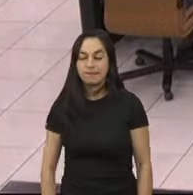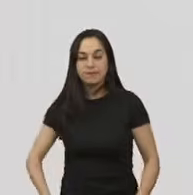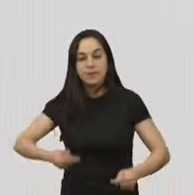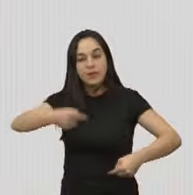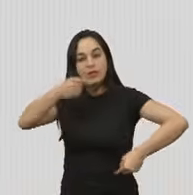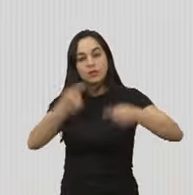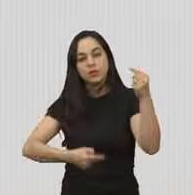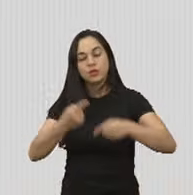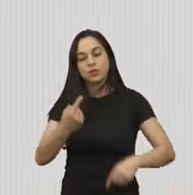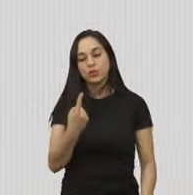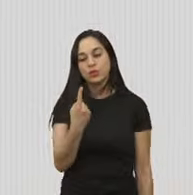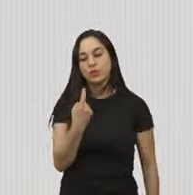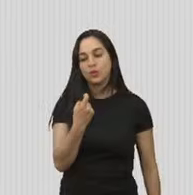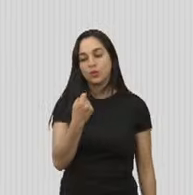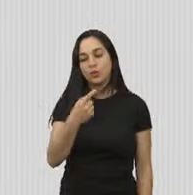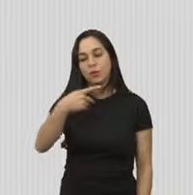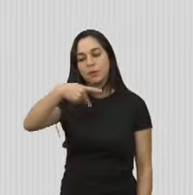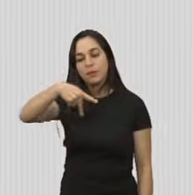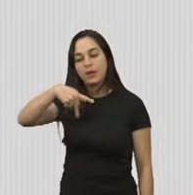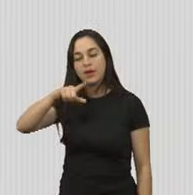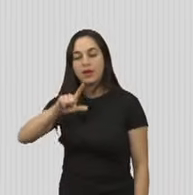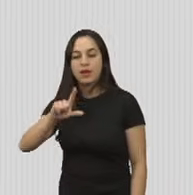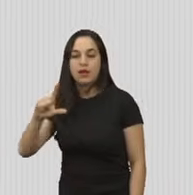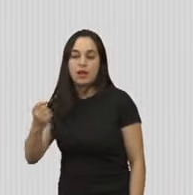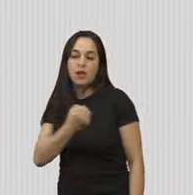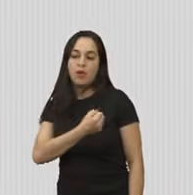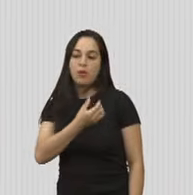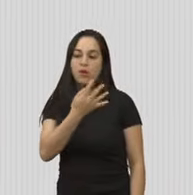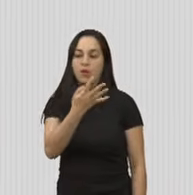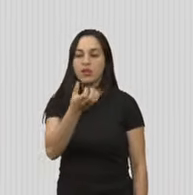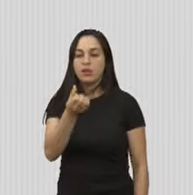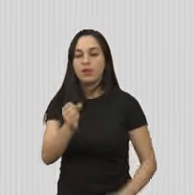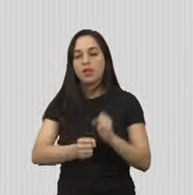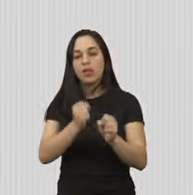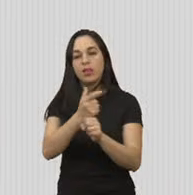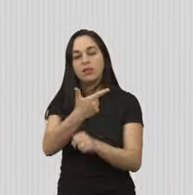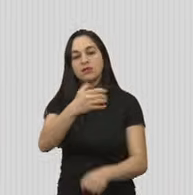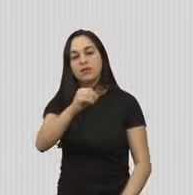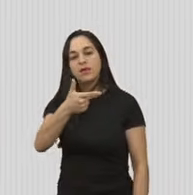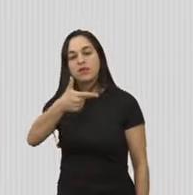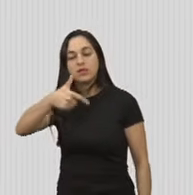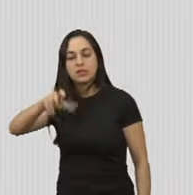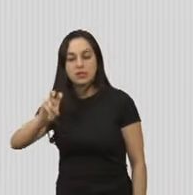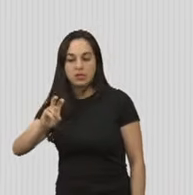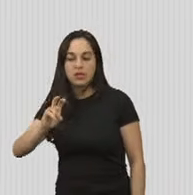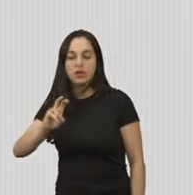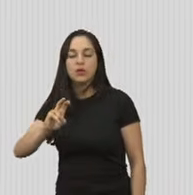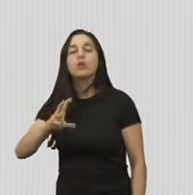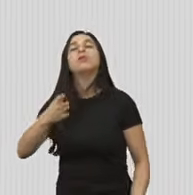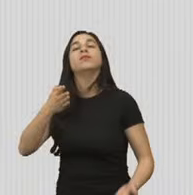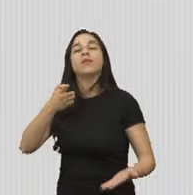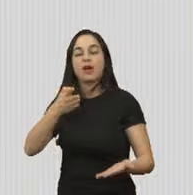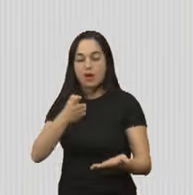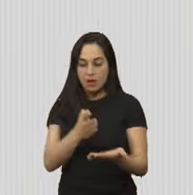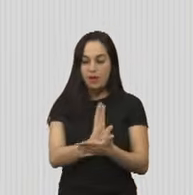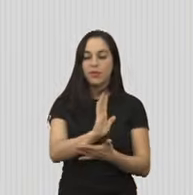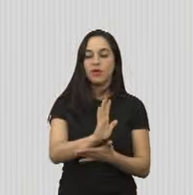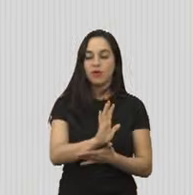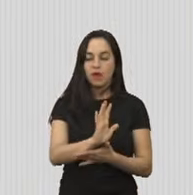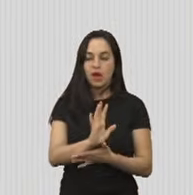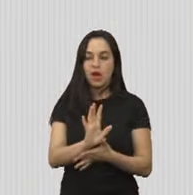Discussão única do PLL número 46 de 2025 foi aprovado